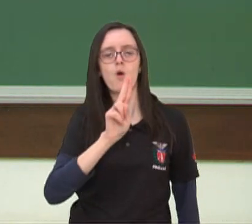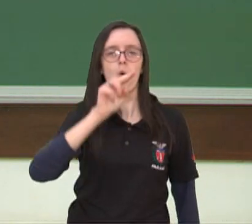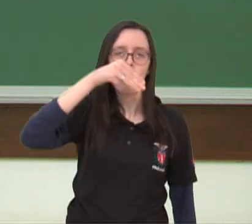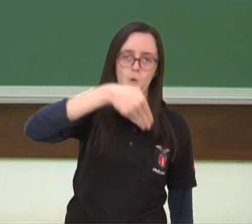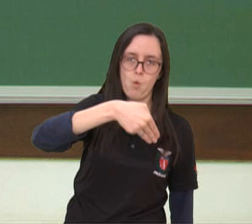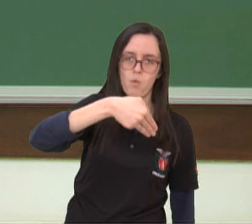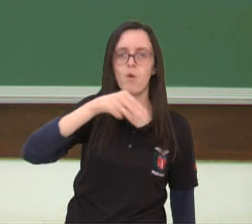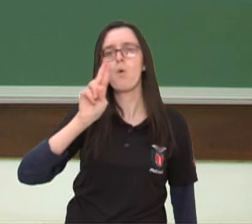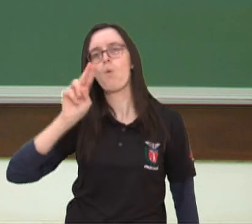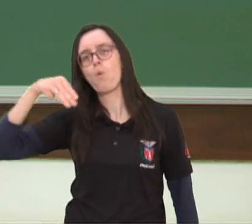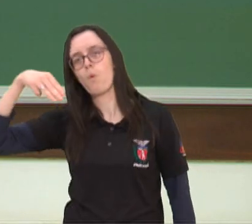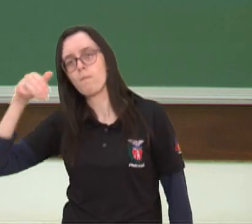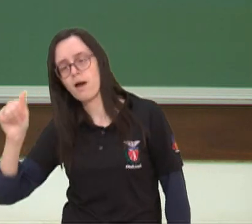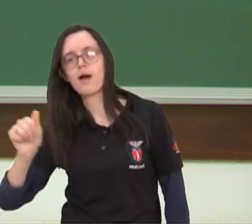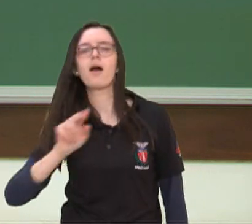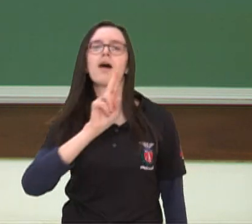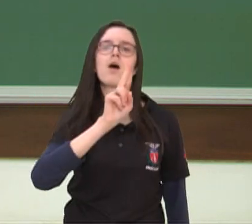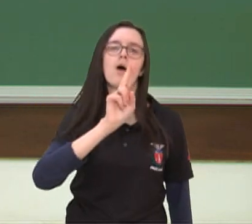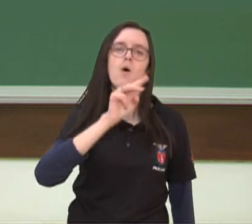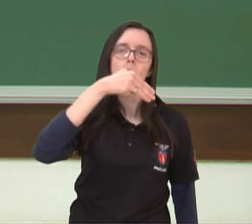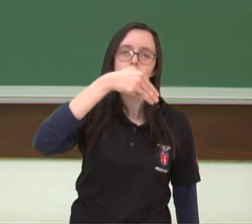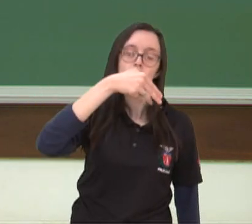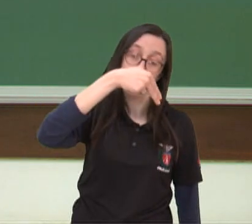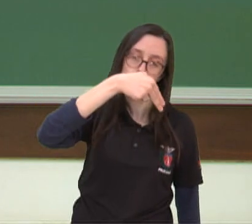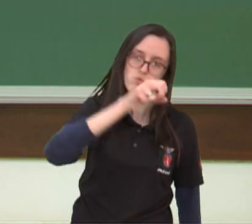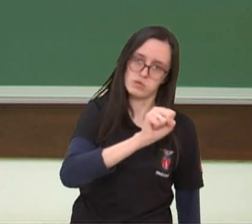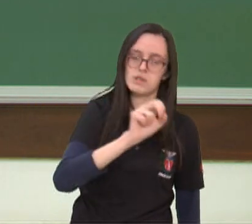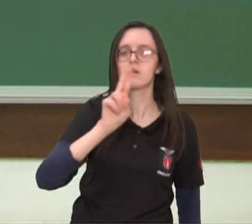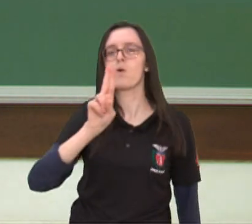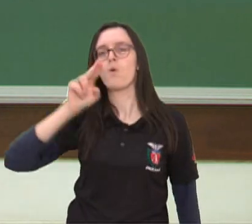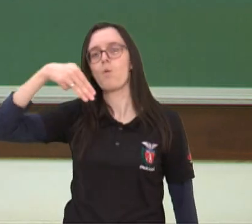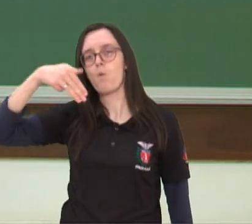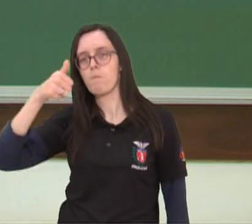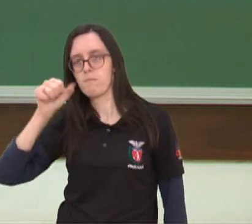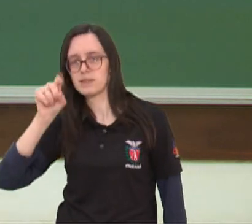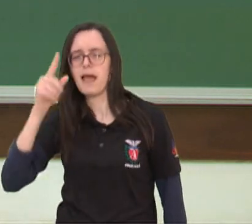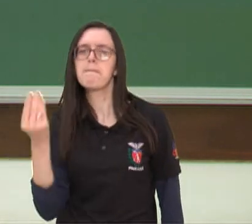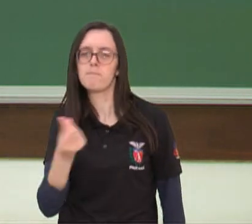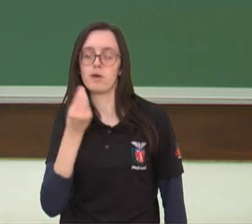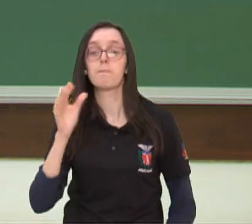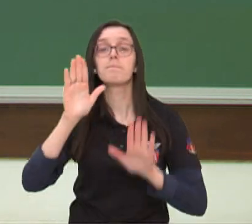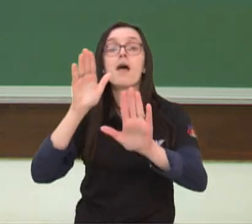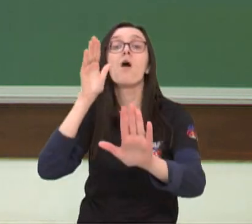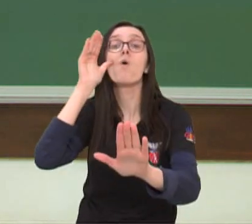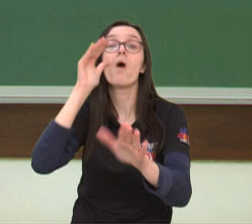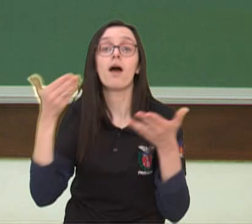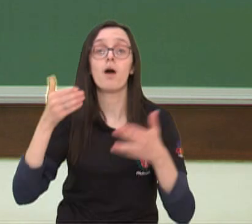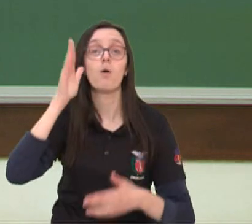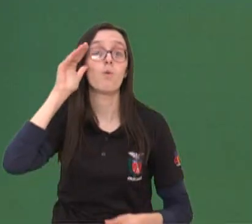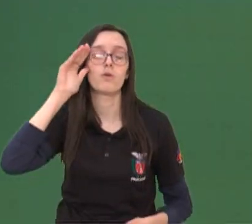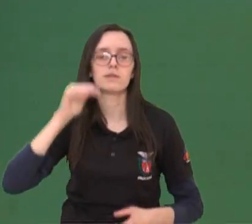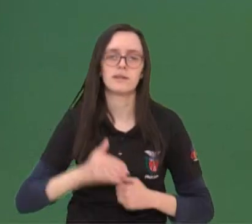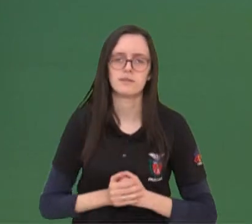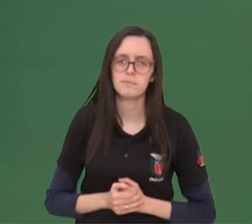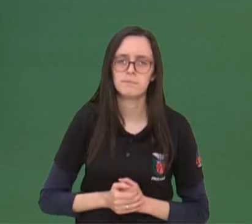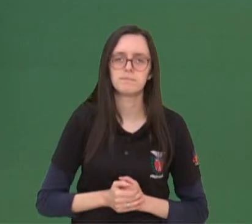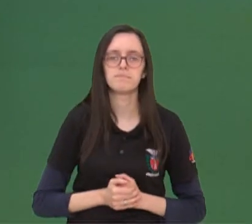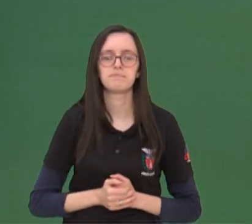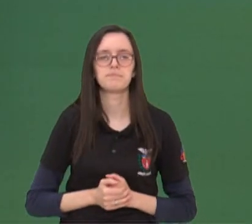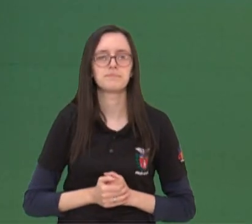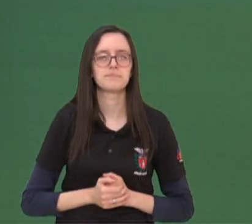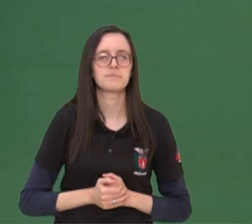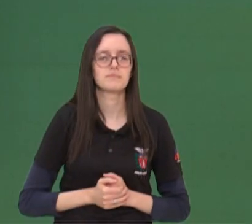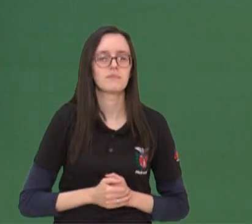Um, uma e o plural deles. Uma curiosidade. O lápis